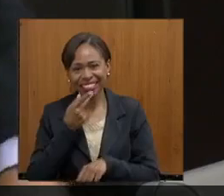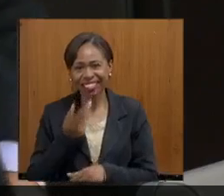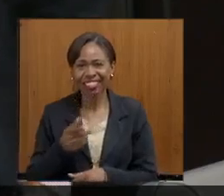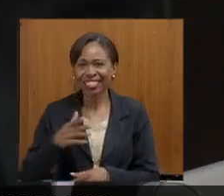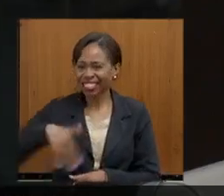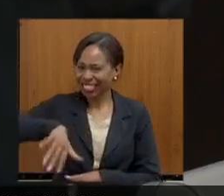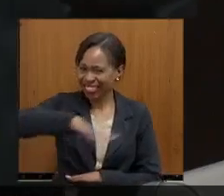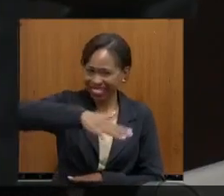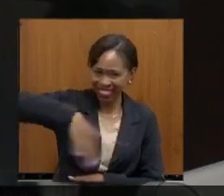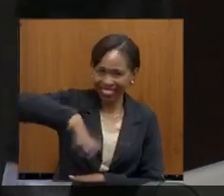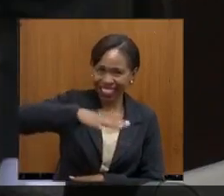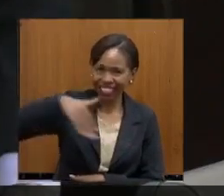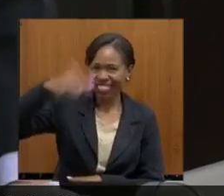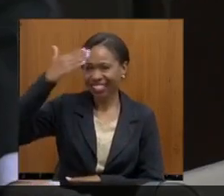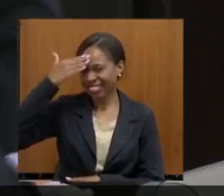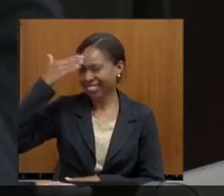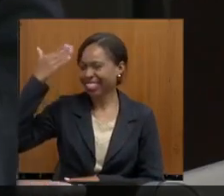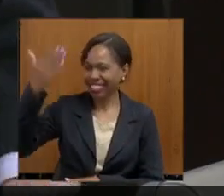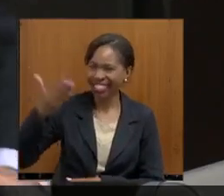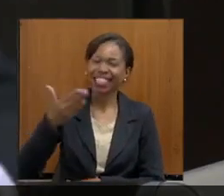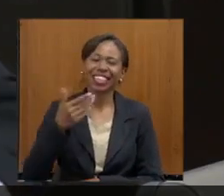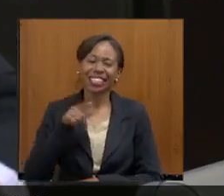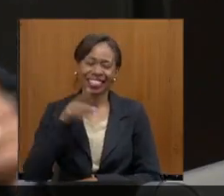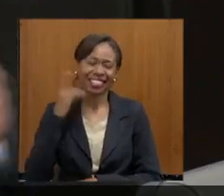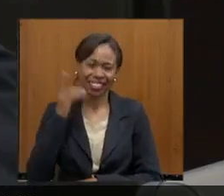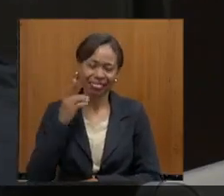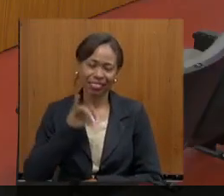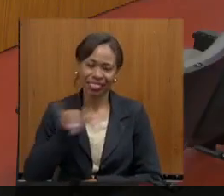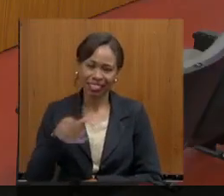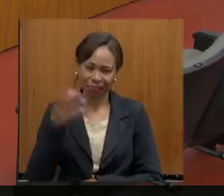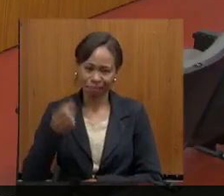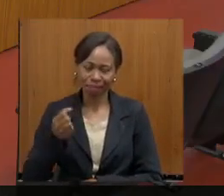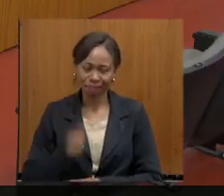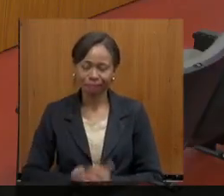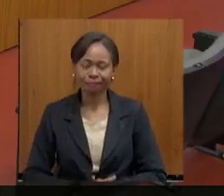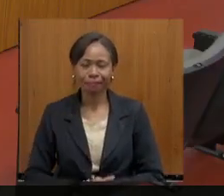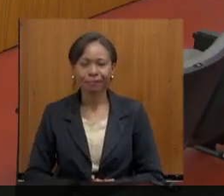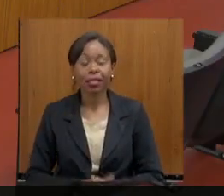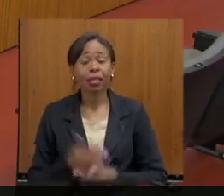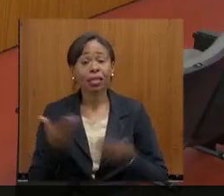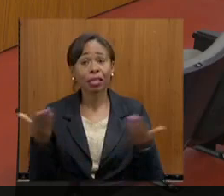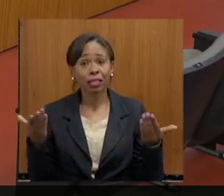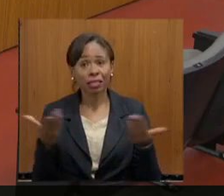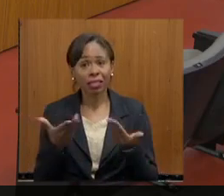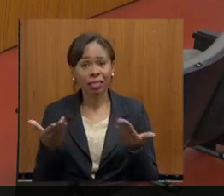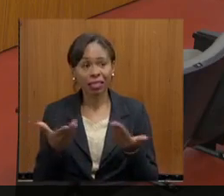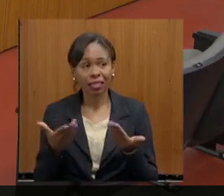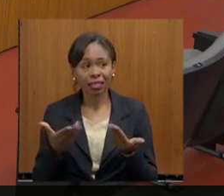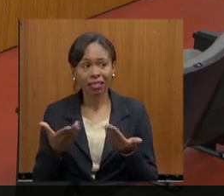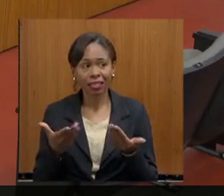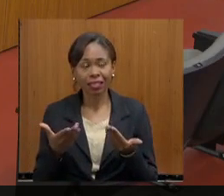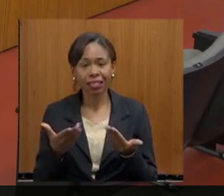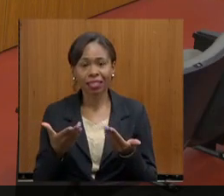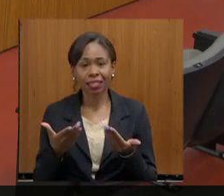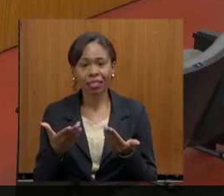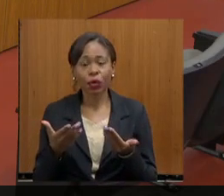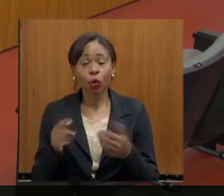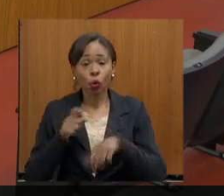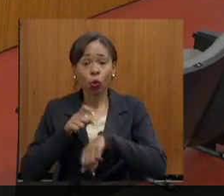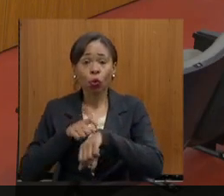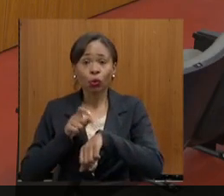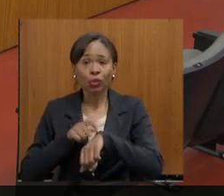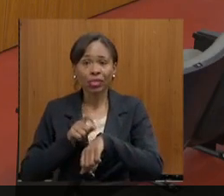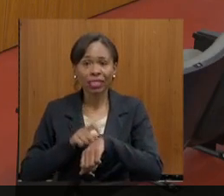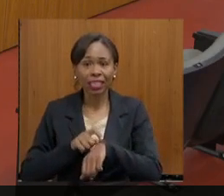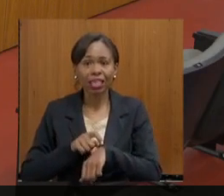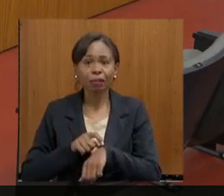que a galera agradece né deputada conceda aqui é a palavra o tempo